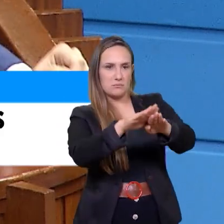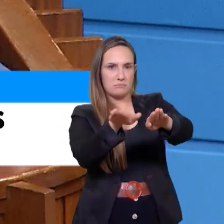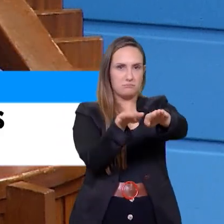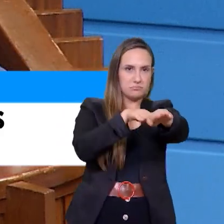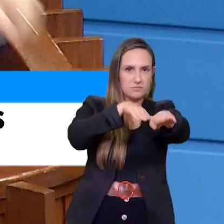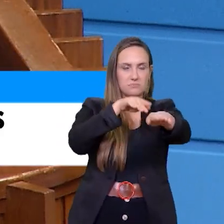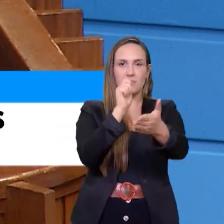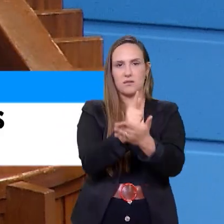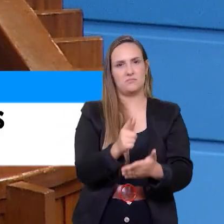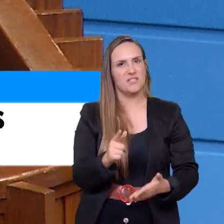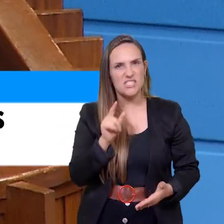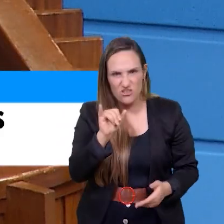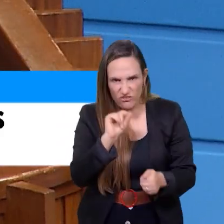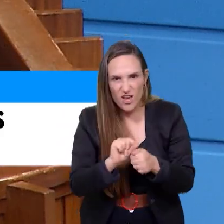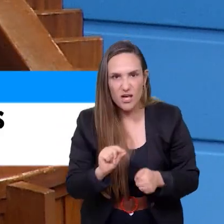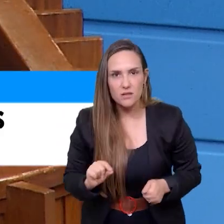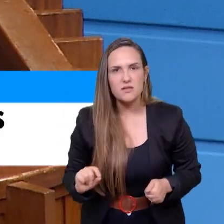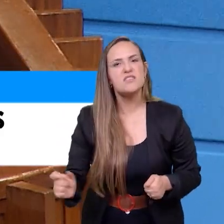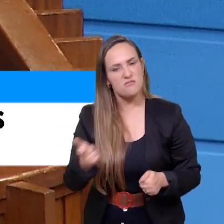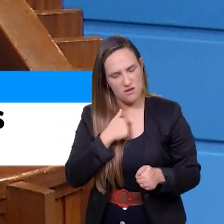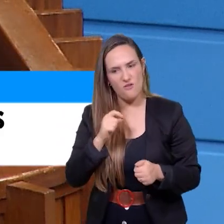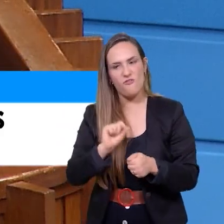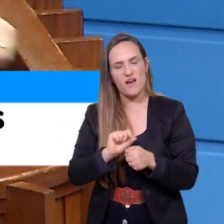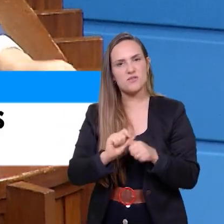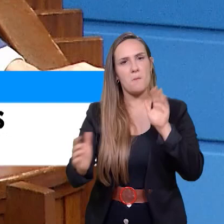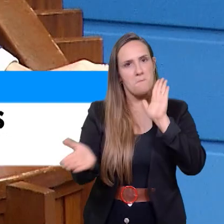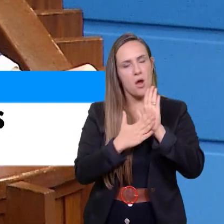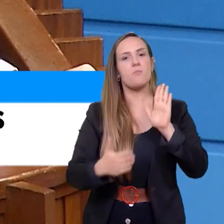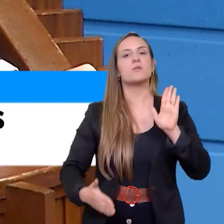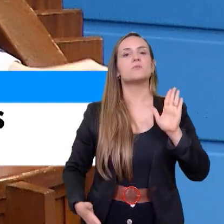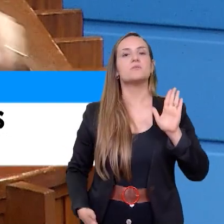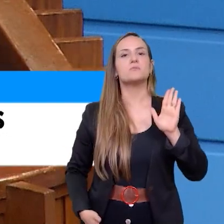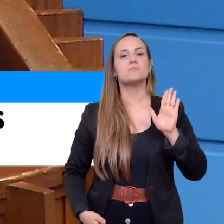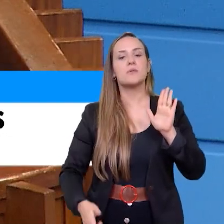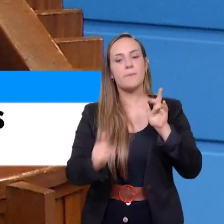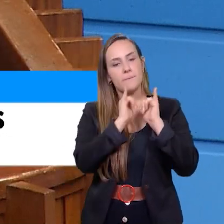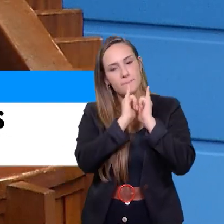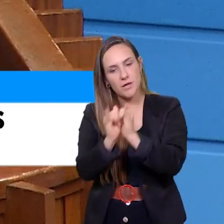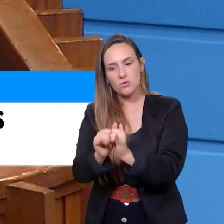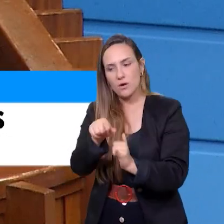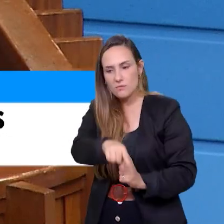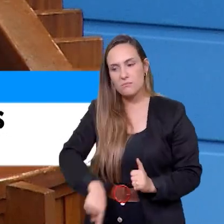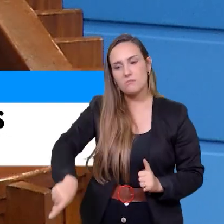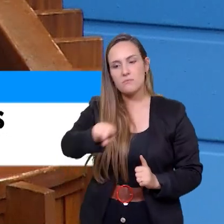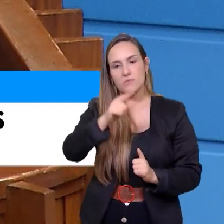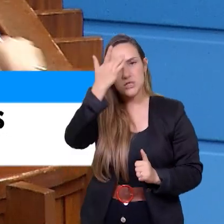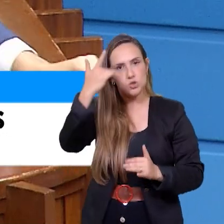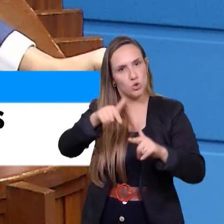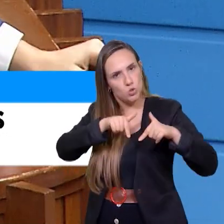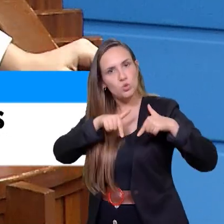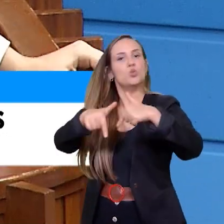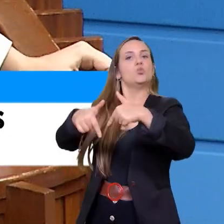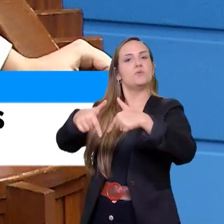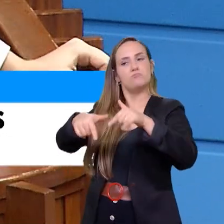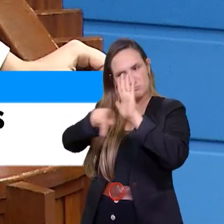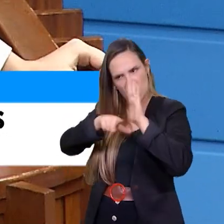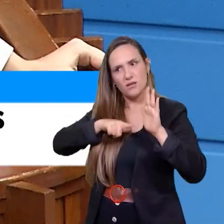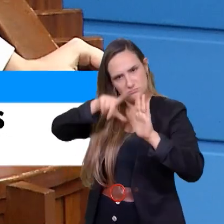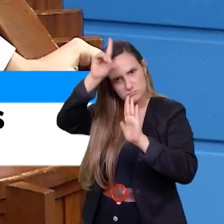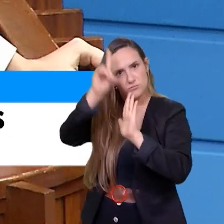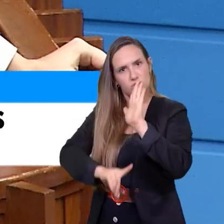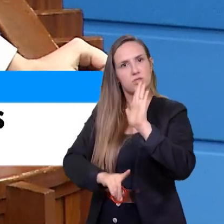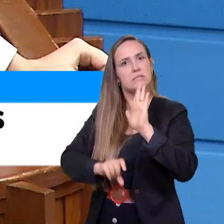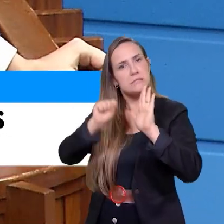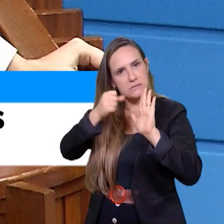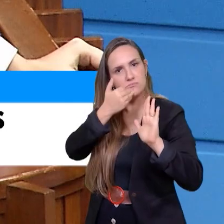estacionamento. Se fizer isso, eu sou o primeiro parlamentar a propor uma anistia àquelas pessoas que estão exercendo o